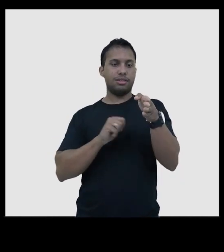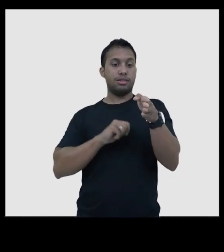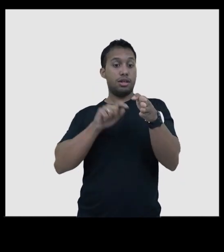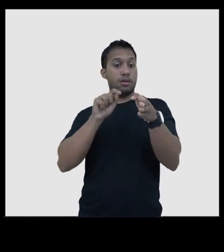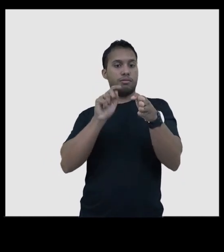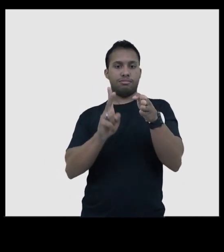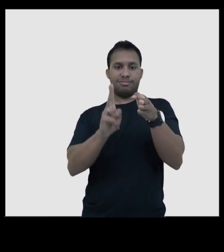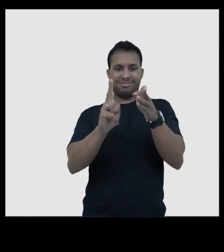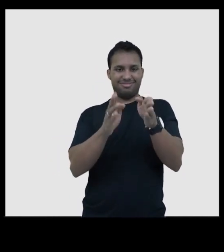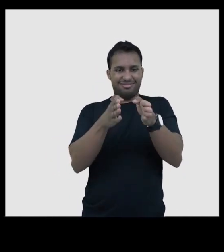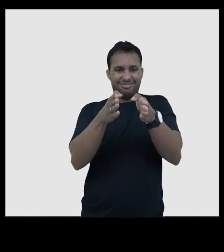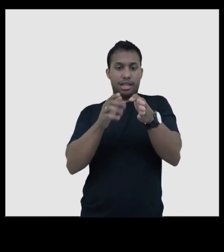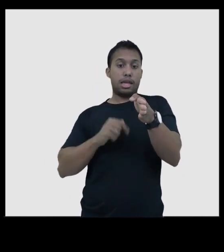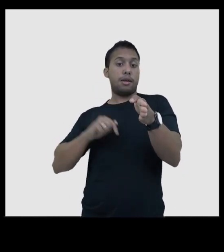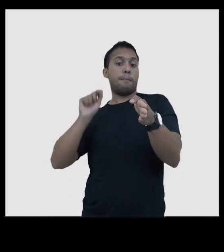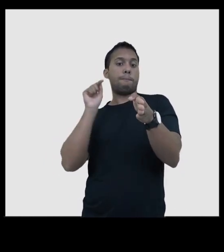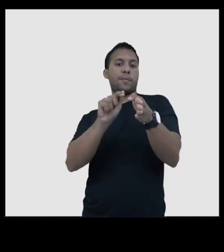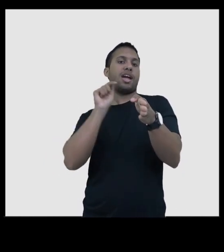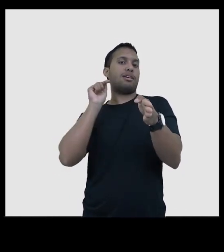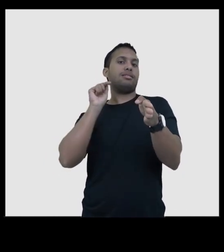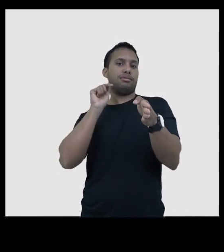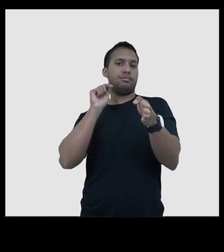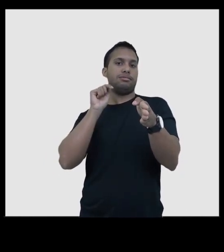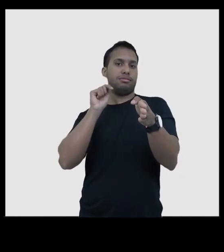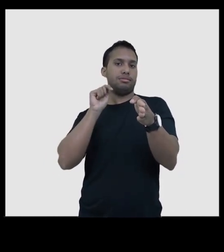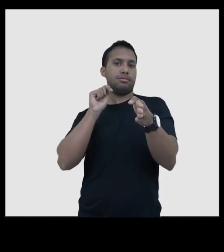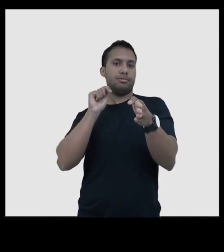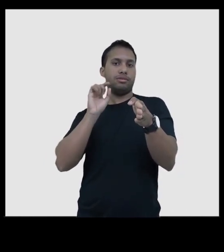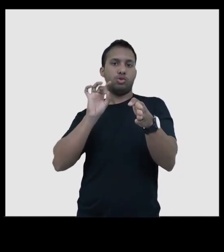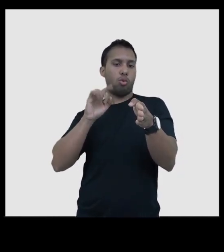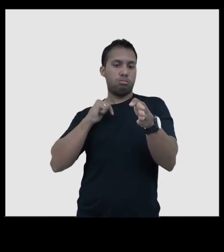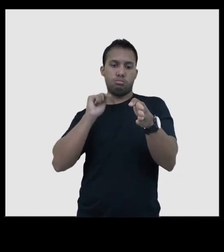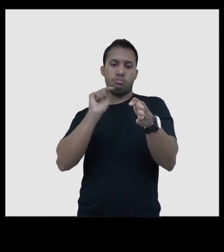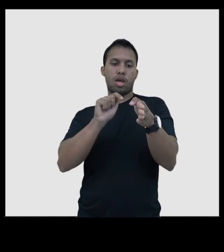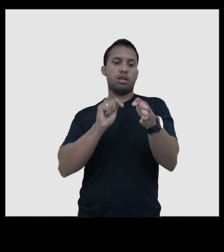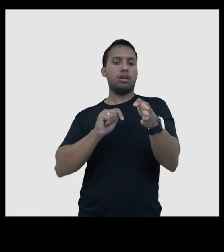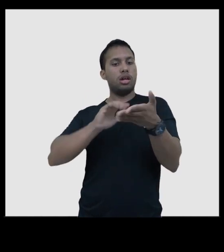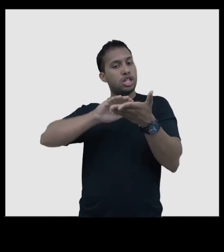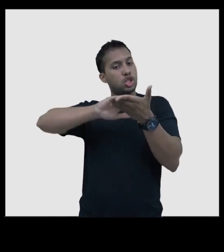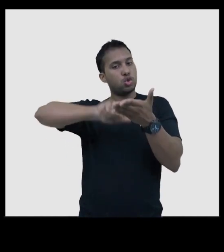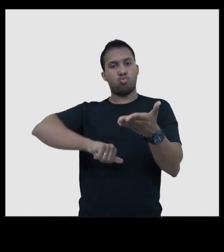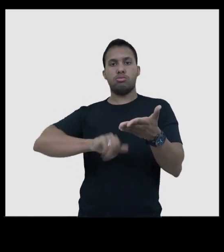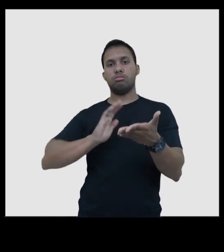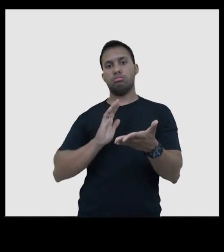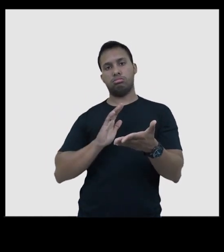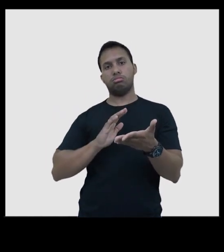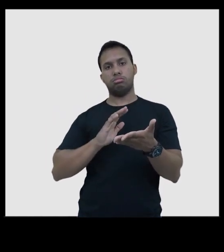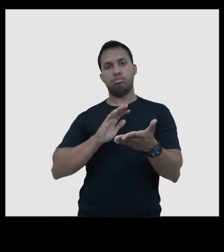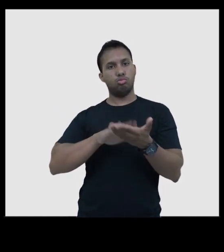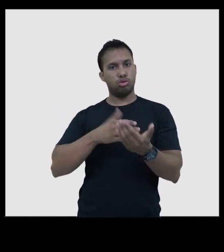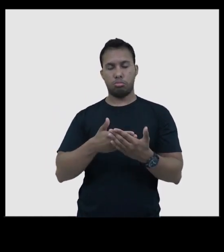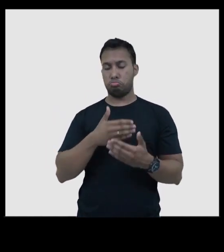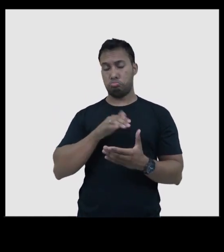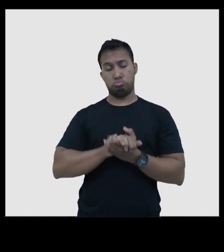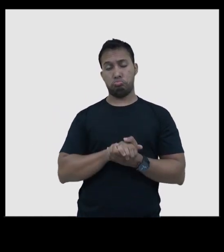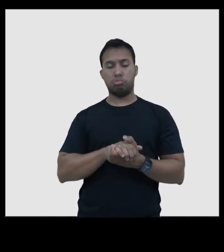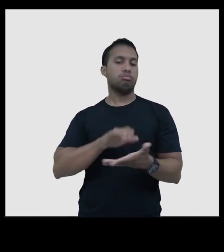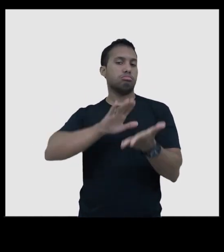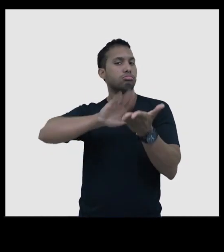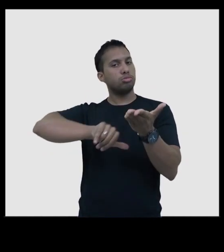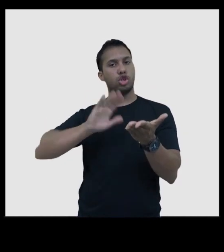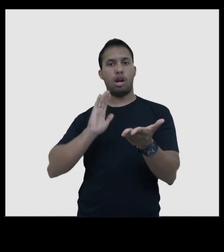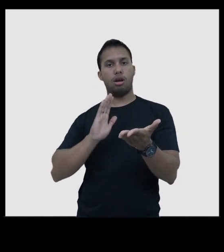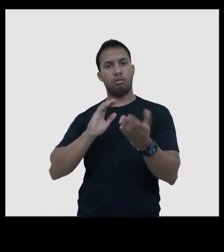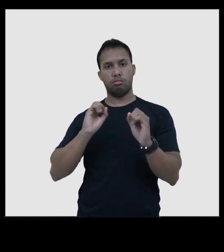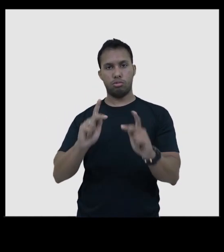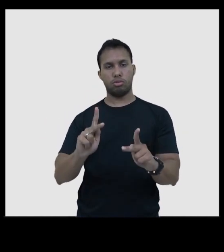seleção e selecionar esse trecho que a gente cortou aqui, né? A gente tem um corte no começo, um cortezinho no fim. Deletar a parte